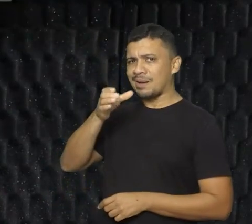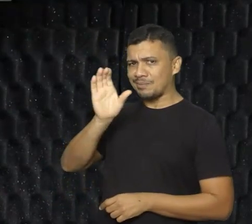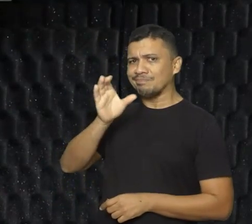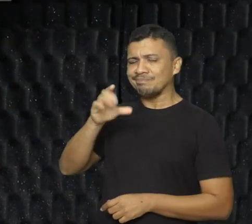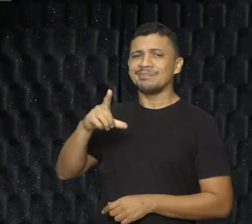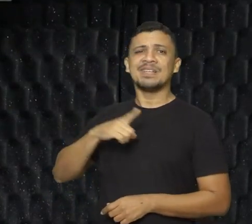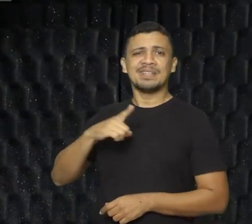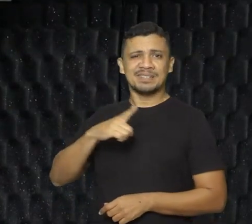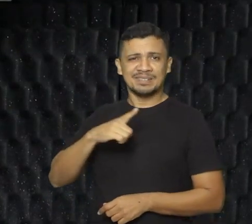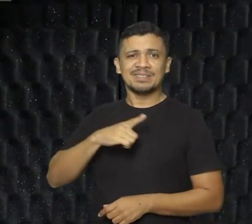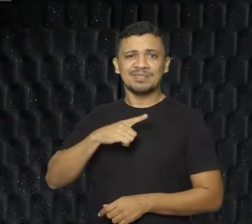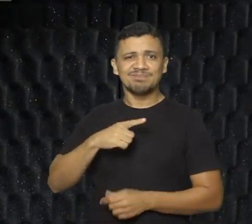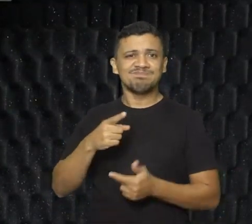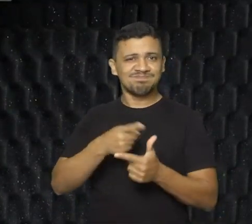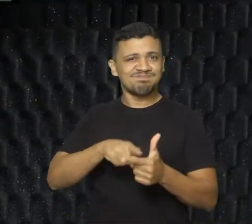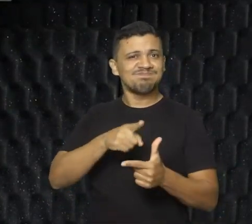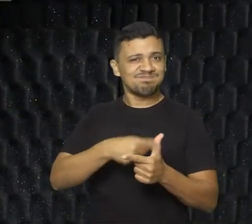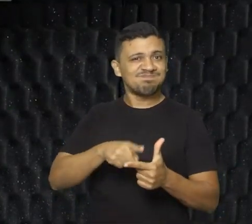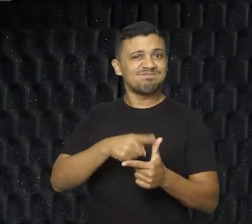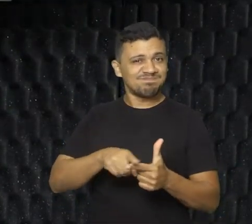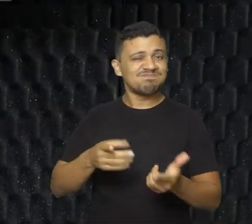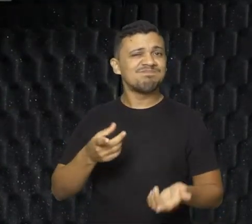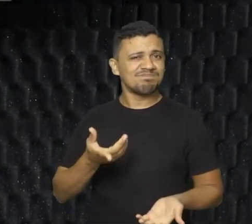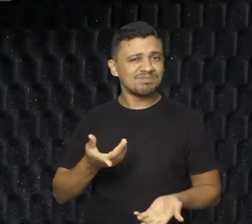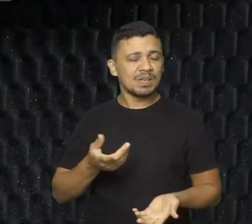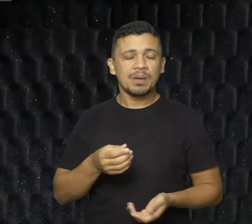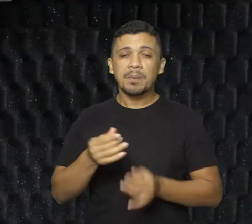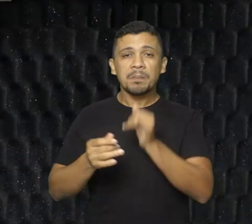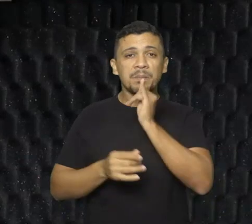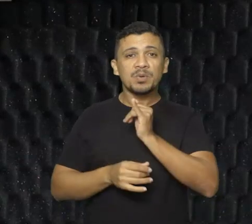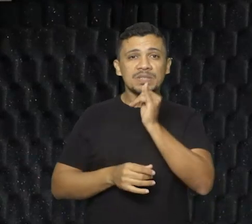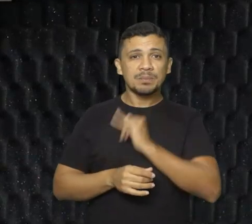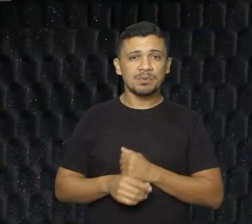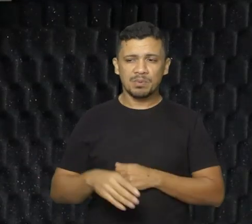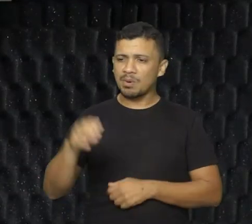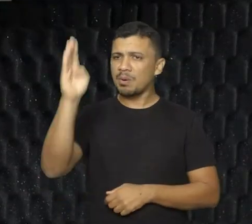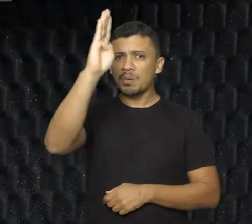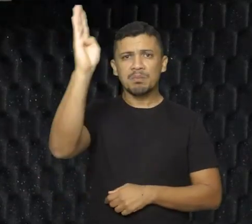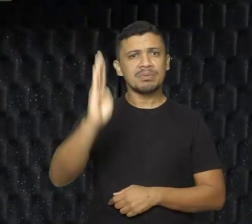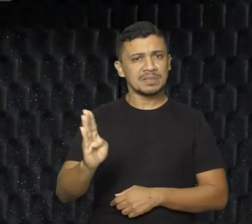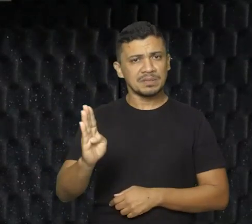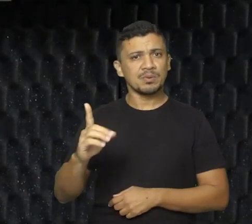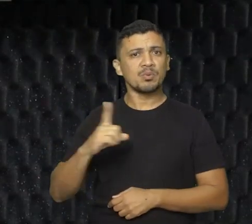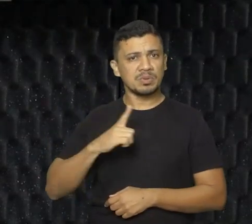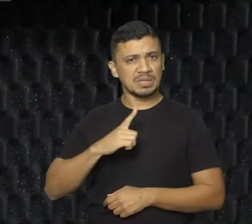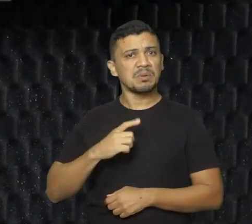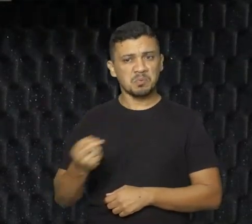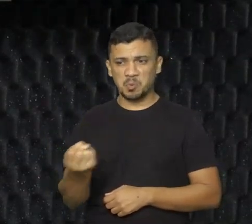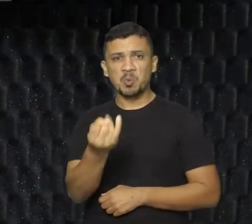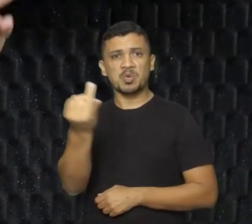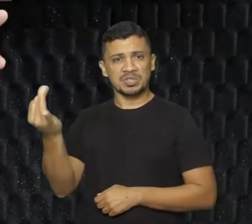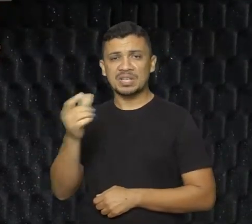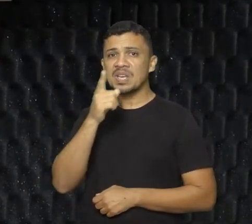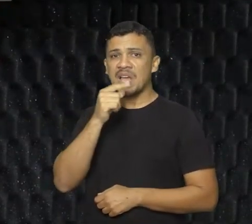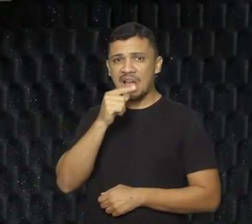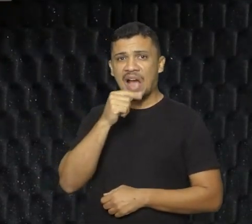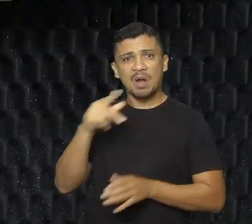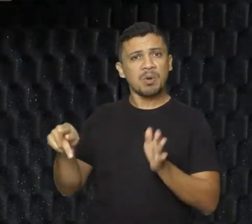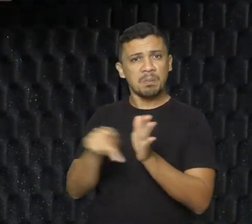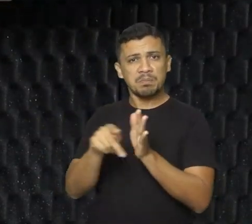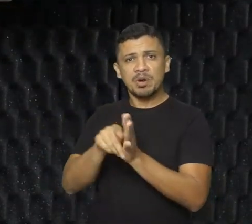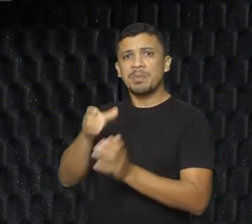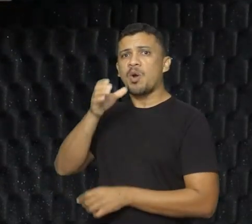inquietação extremamente provocante. A gente fala, por exemplo, do poder que o Brasil possui frente à água doce dos outros